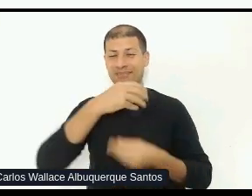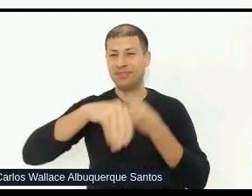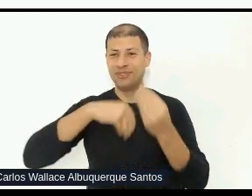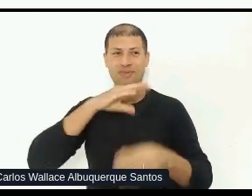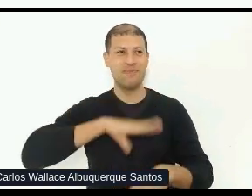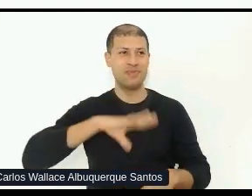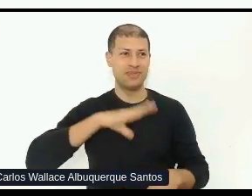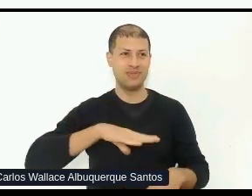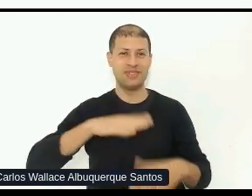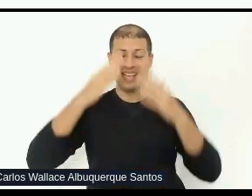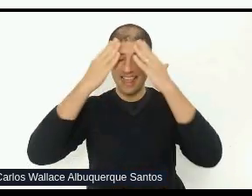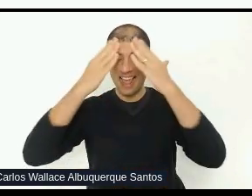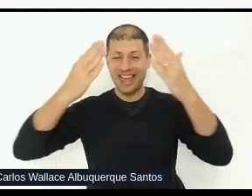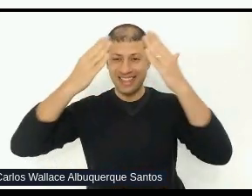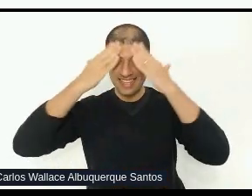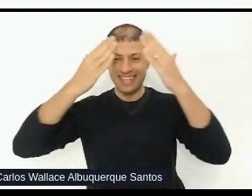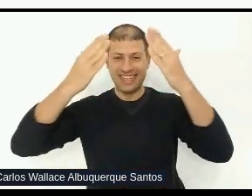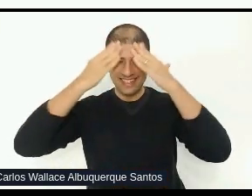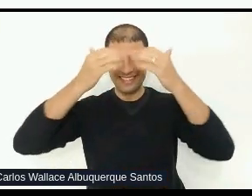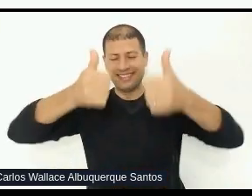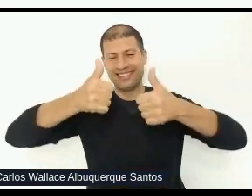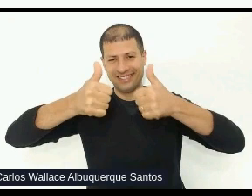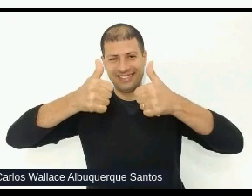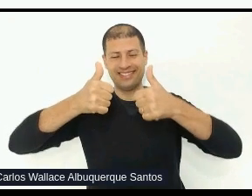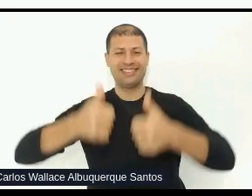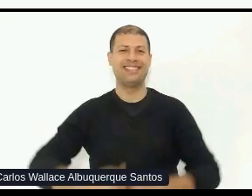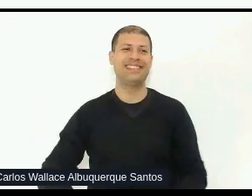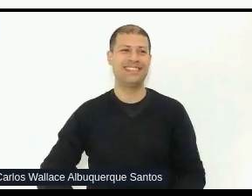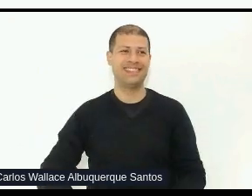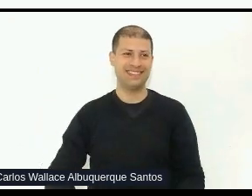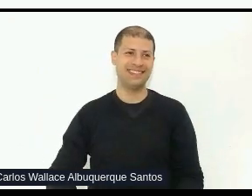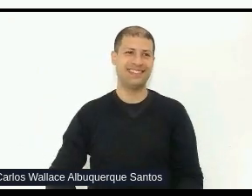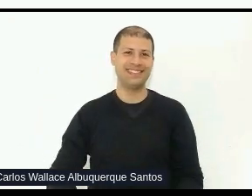Muito grata, Neto. Fica à vontade agora. Se preocupe, não.